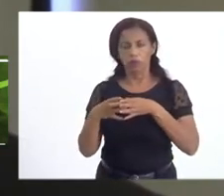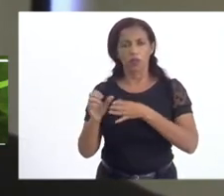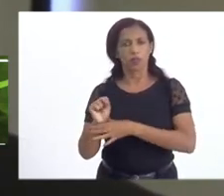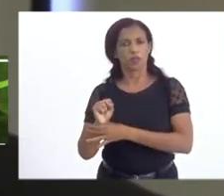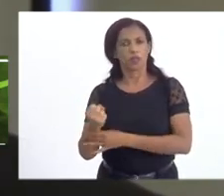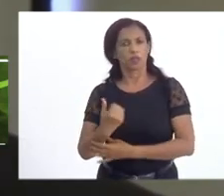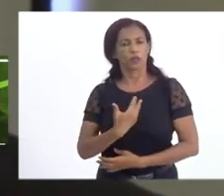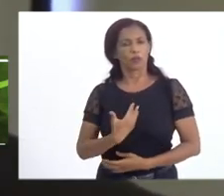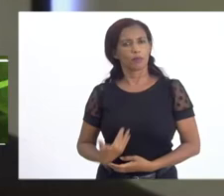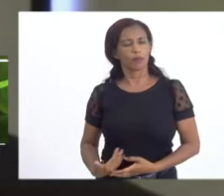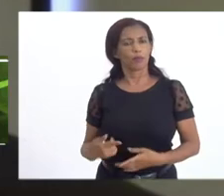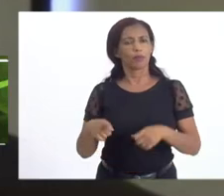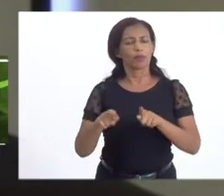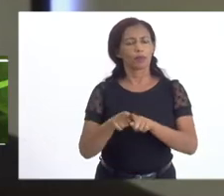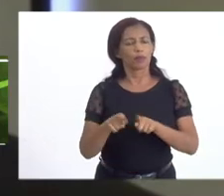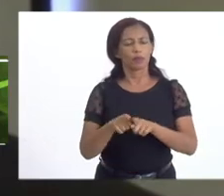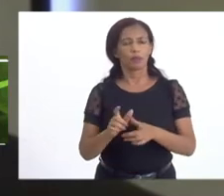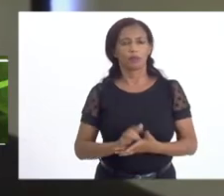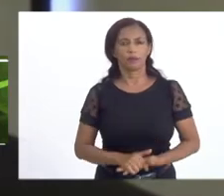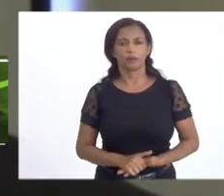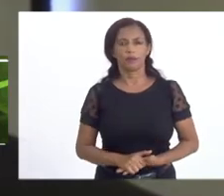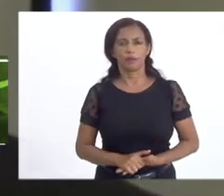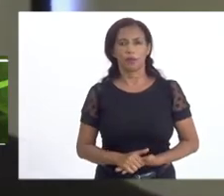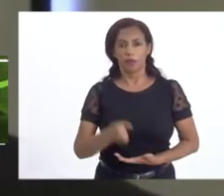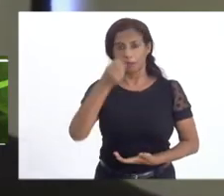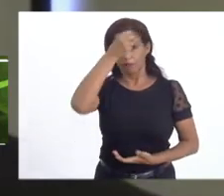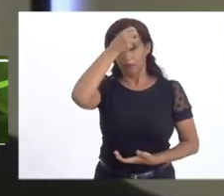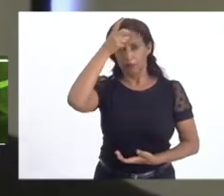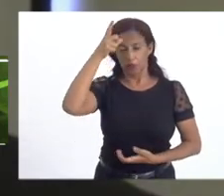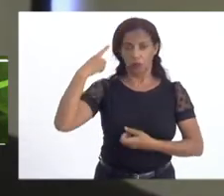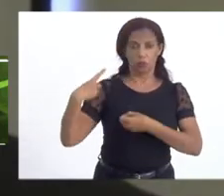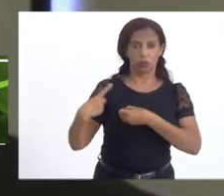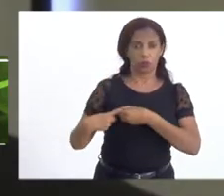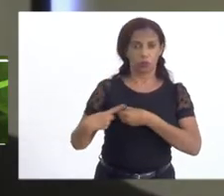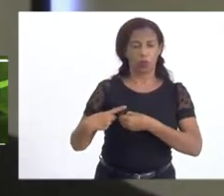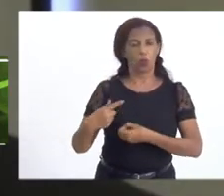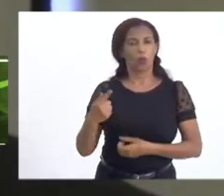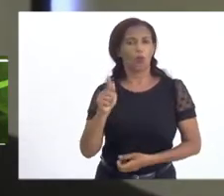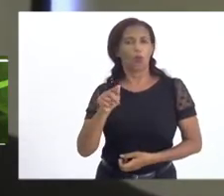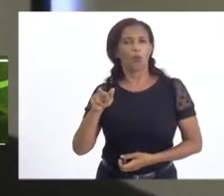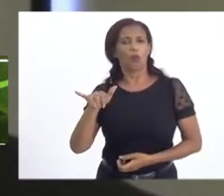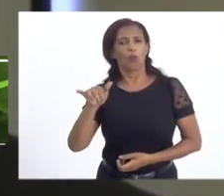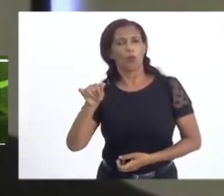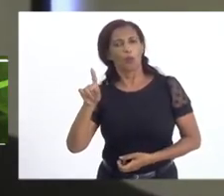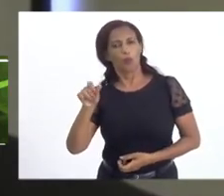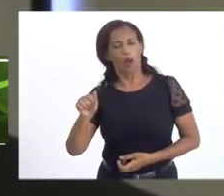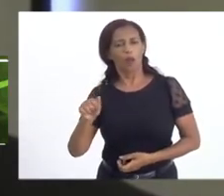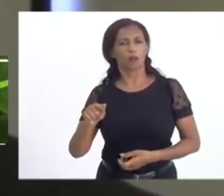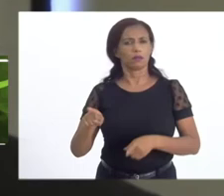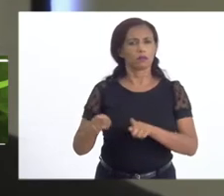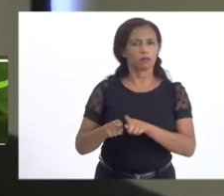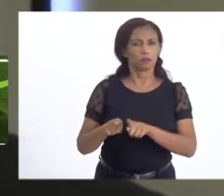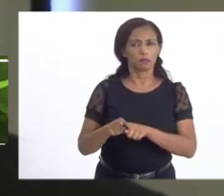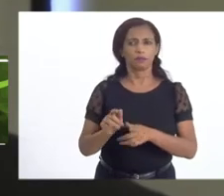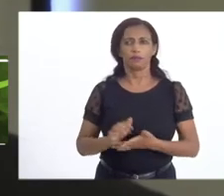segurança pública e a prefeitura, na guarda municipal, na Secretaria de